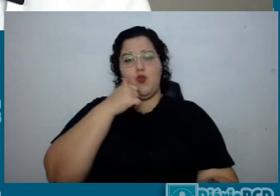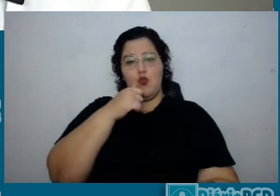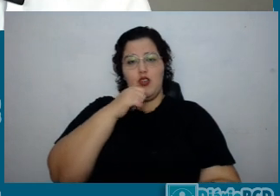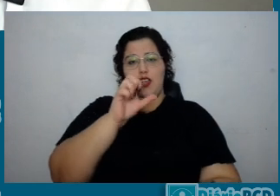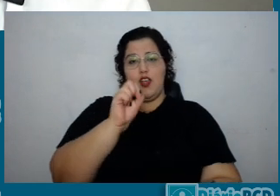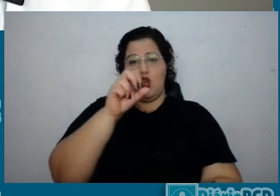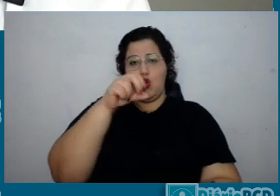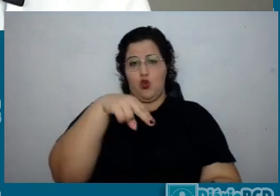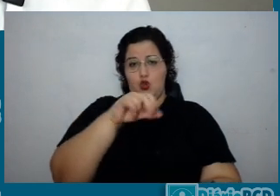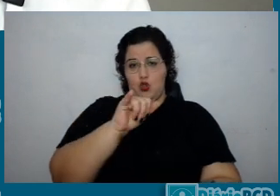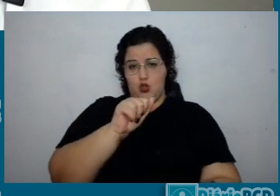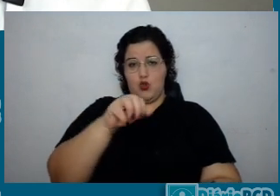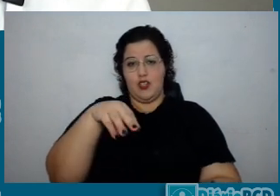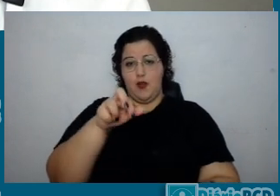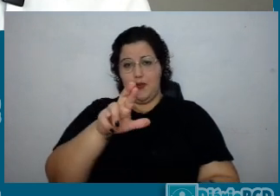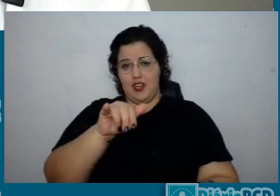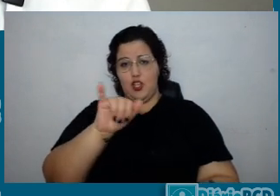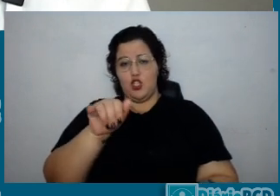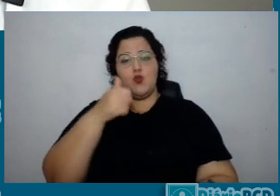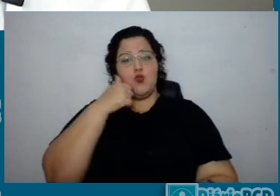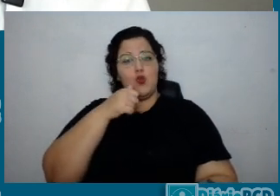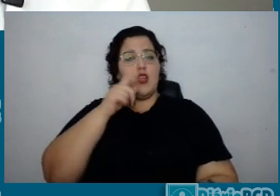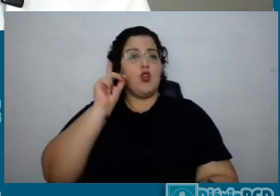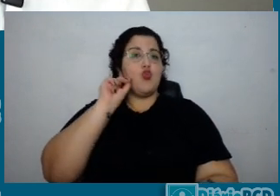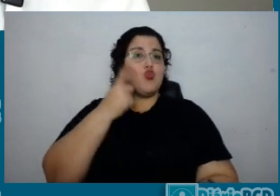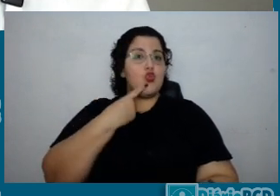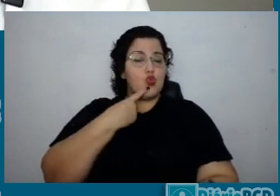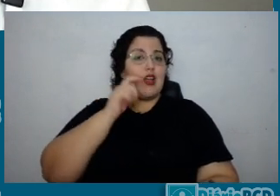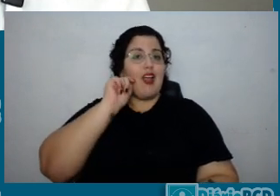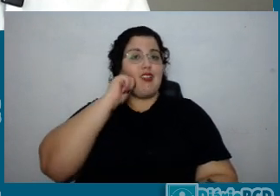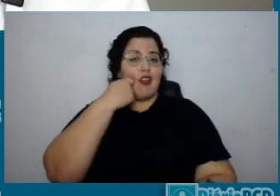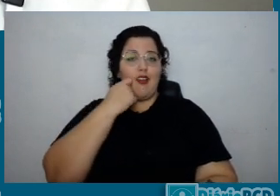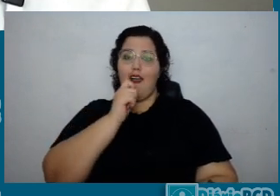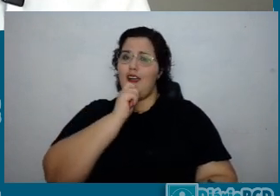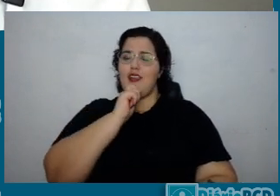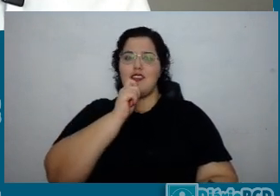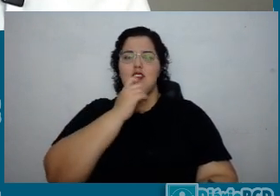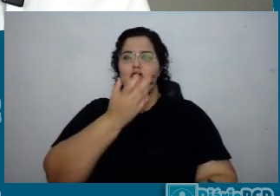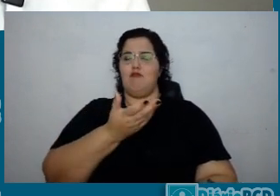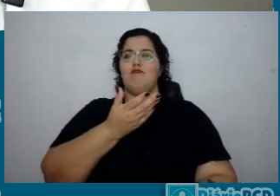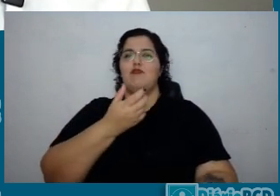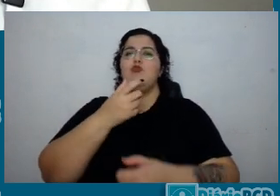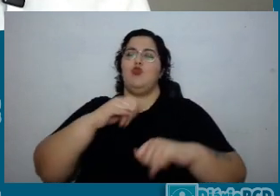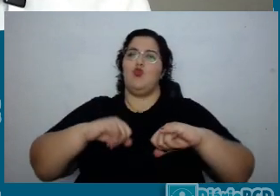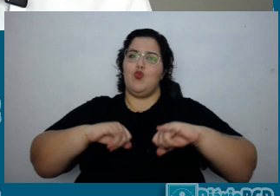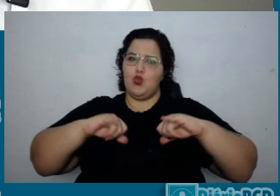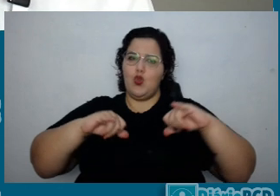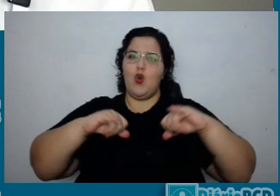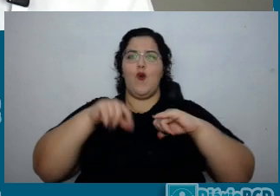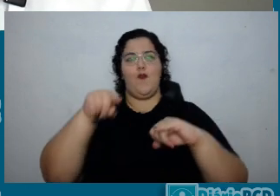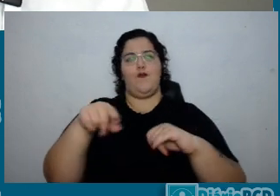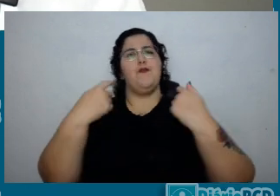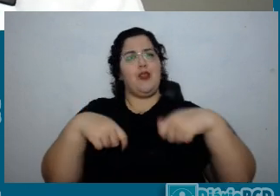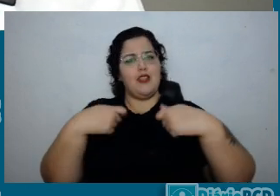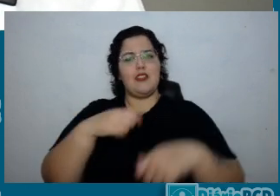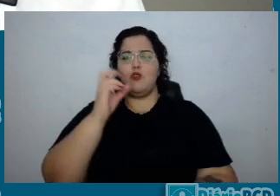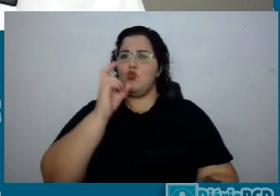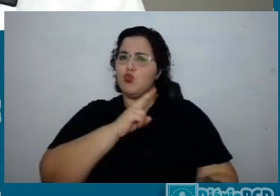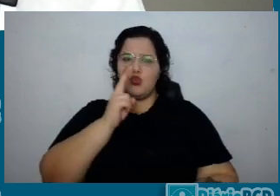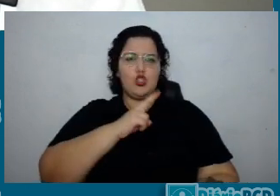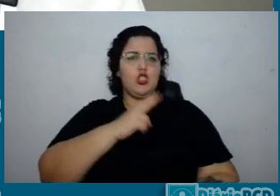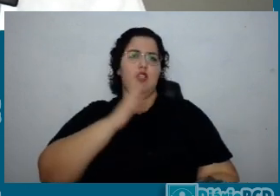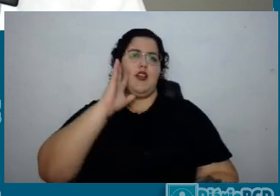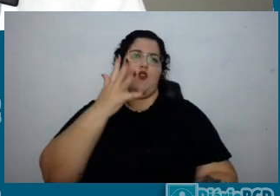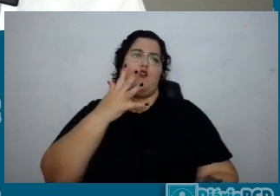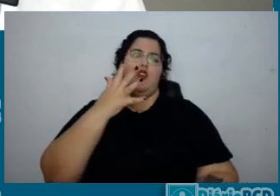mulher surda, negra, com deficiência, né? Então, não foi ainda entendido o grau de prioridade e o grau